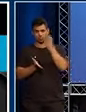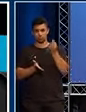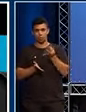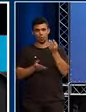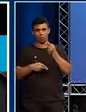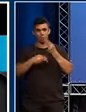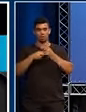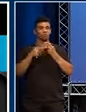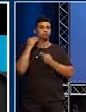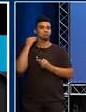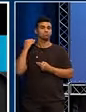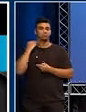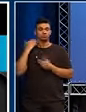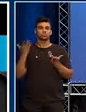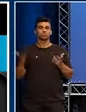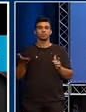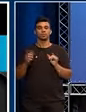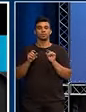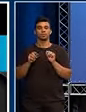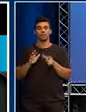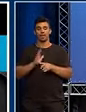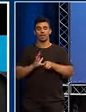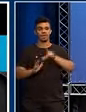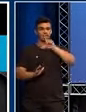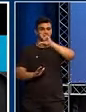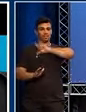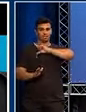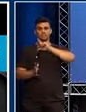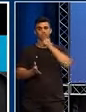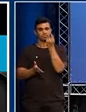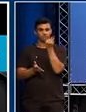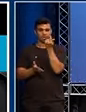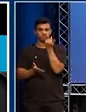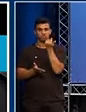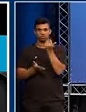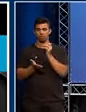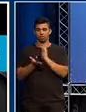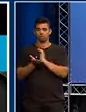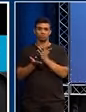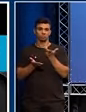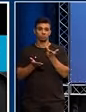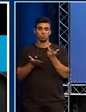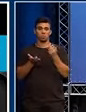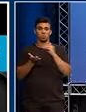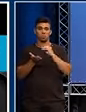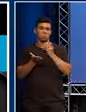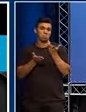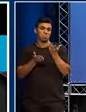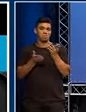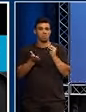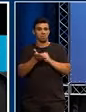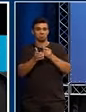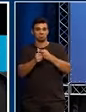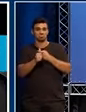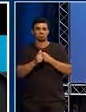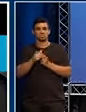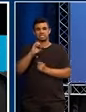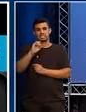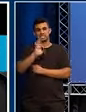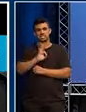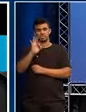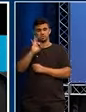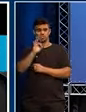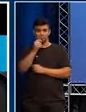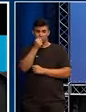Econômica, nesse caso, antecipa esse recurso com uma inadimplência próxima a zero, e com uma taxa